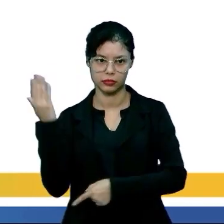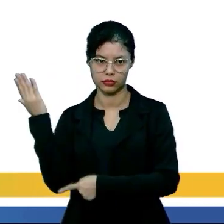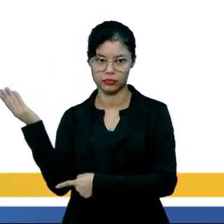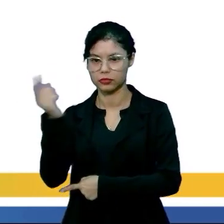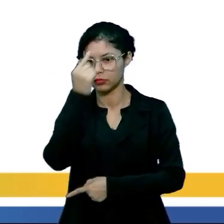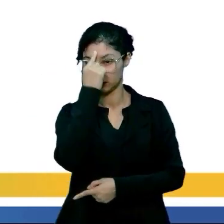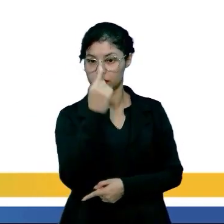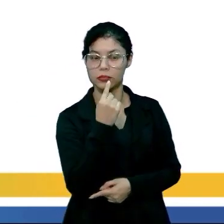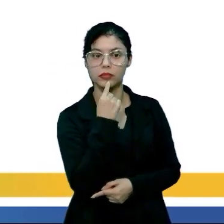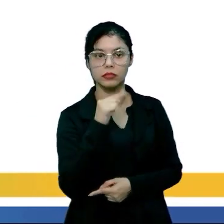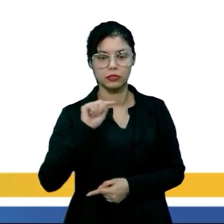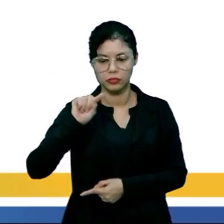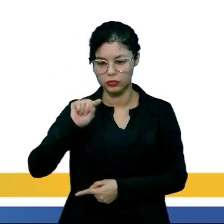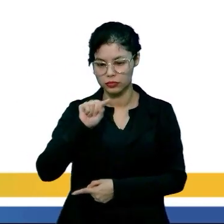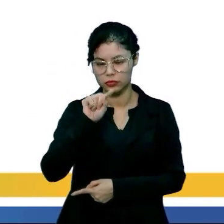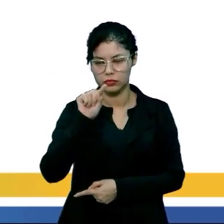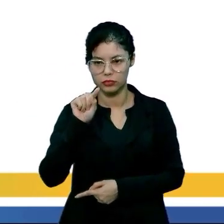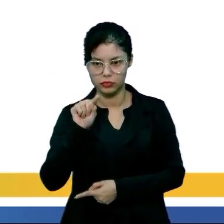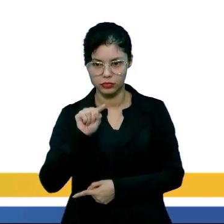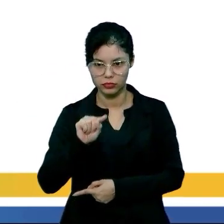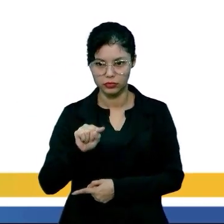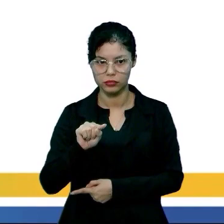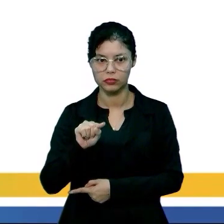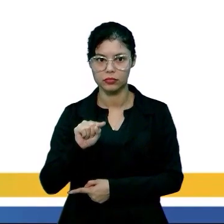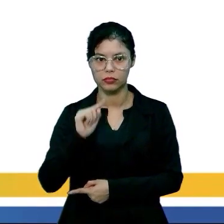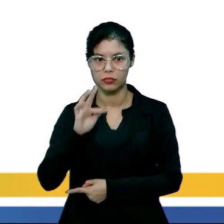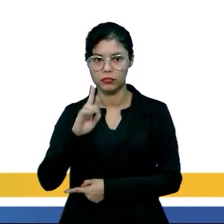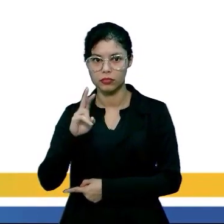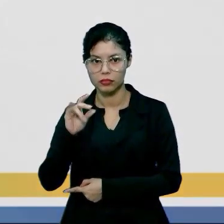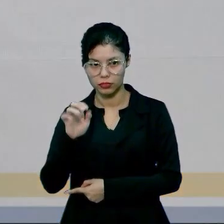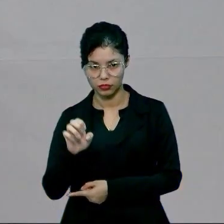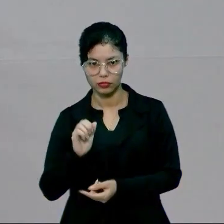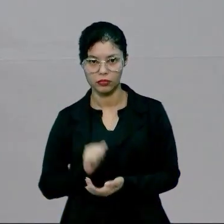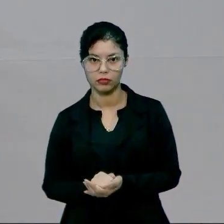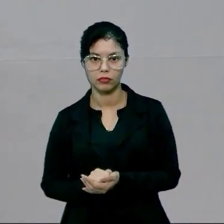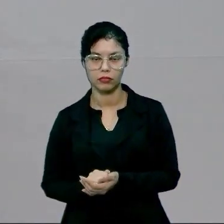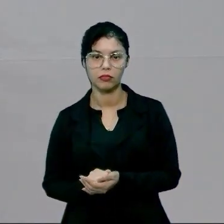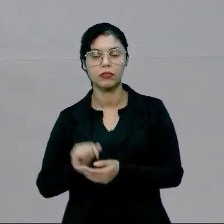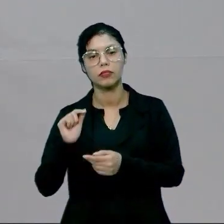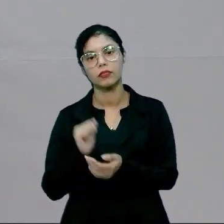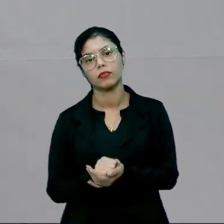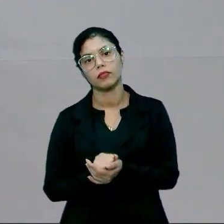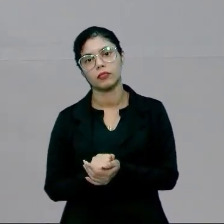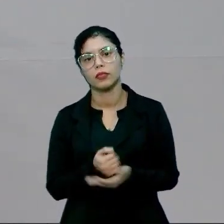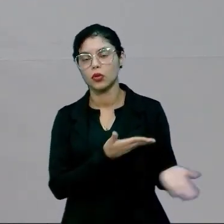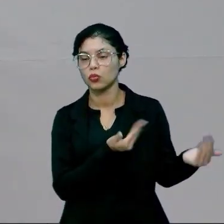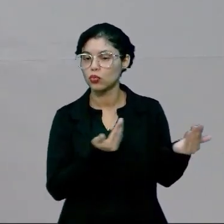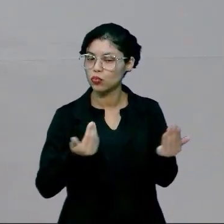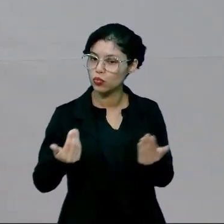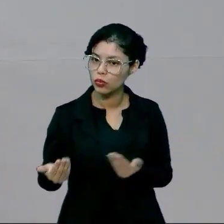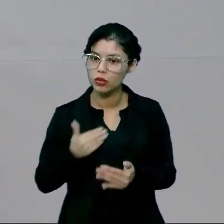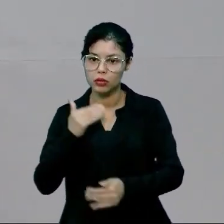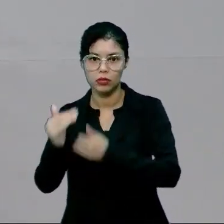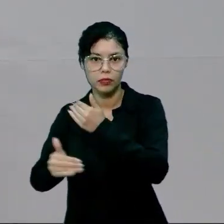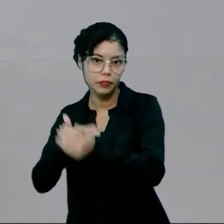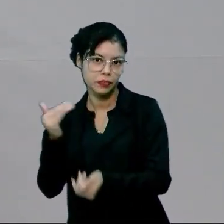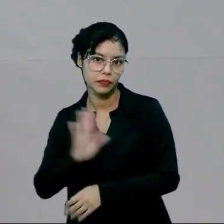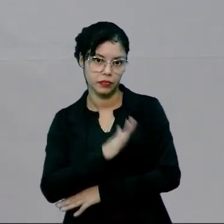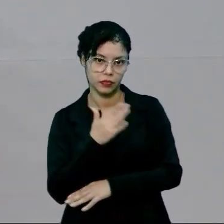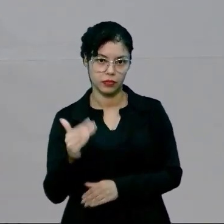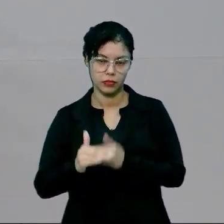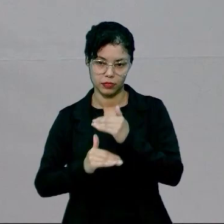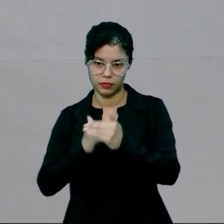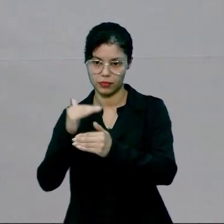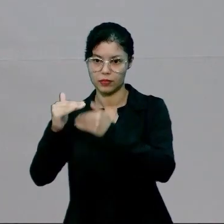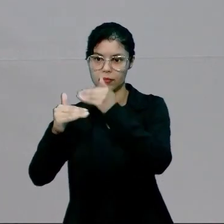essa estruturazinha aqui, ó? Ele semelha-se a um feto. Isso aqui, pessoal, são folhas jovens em desenvolvimento, que quando vai